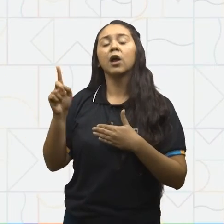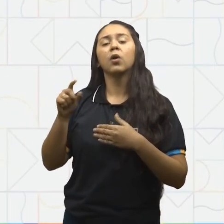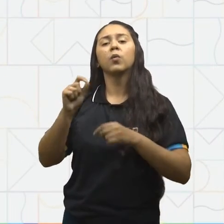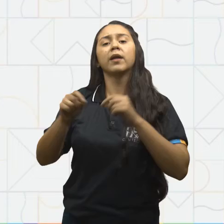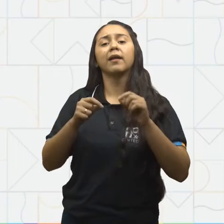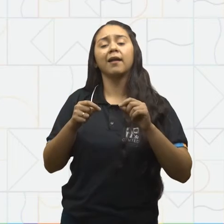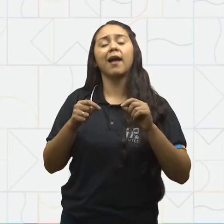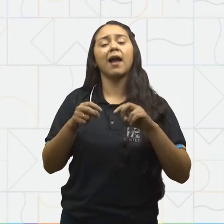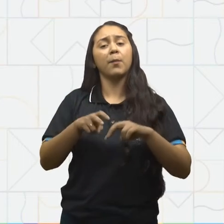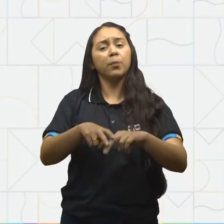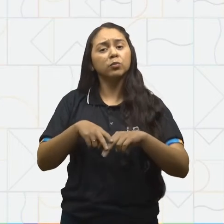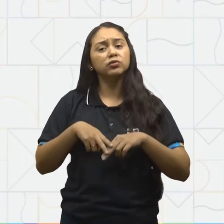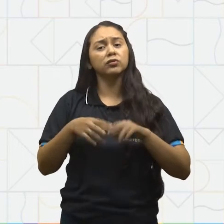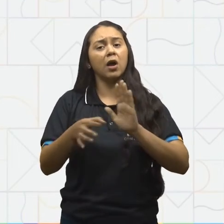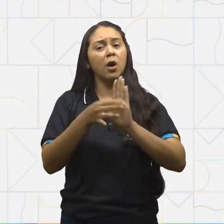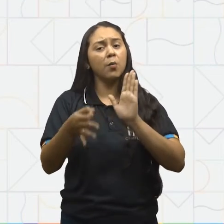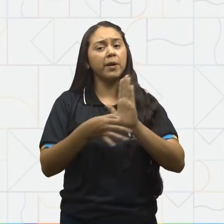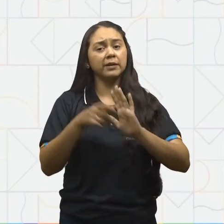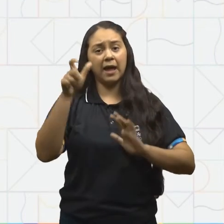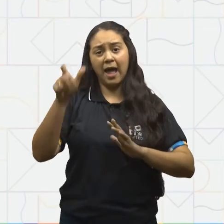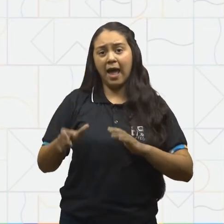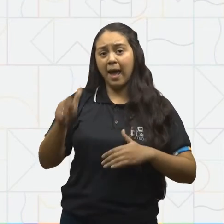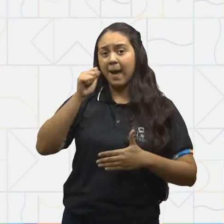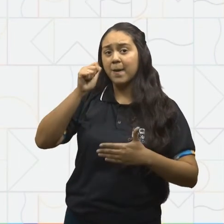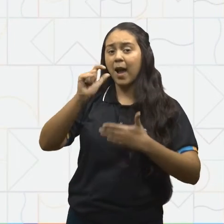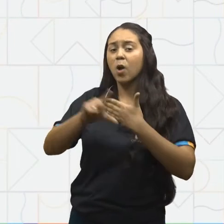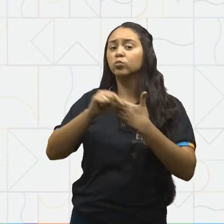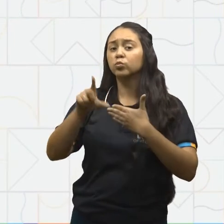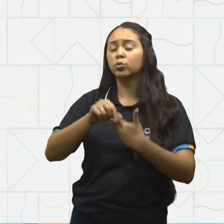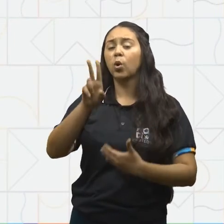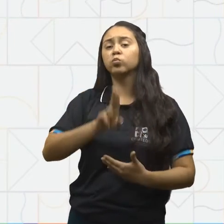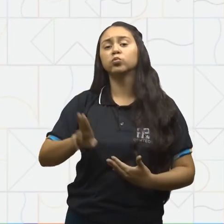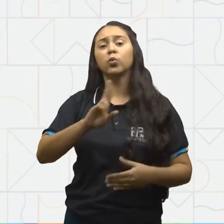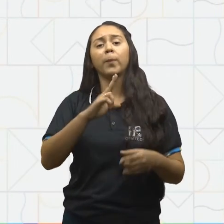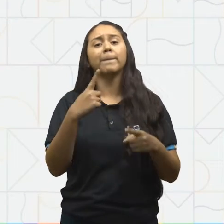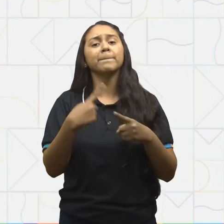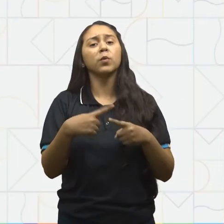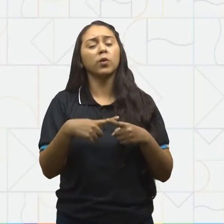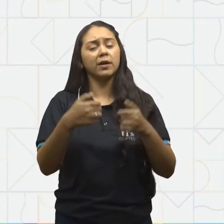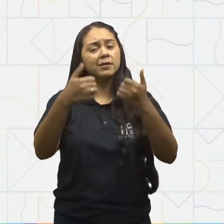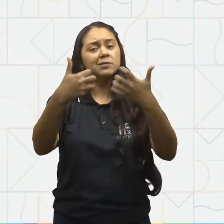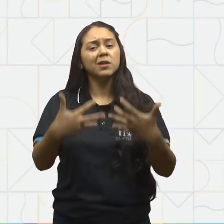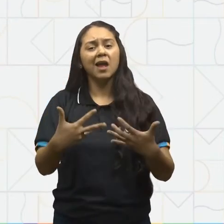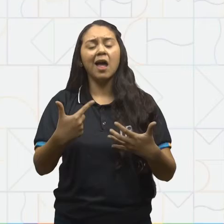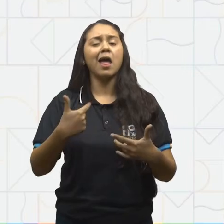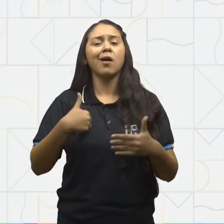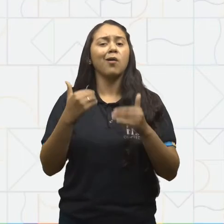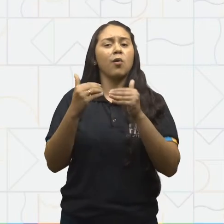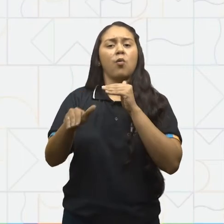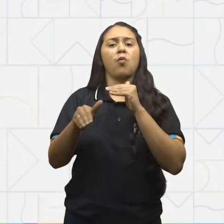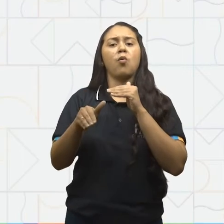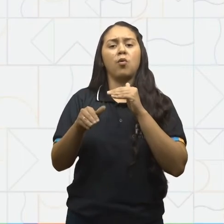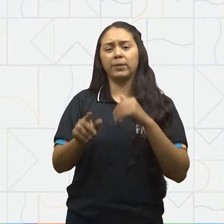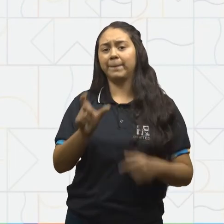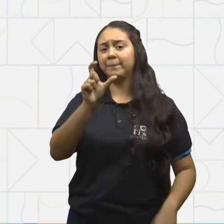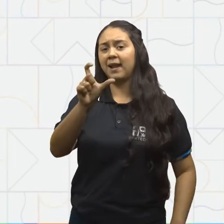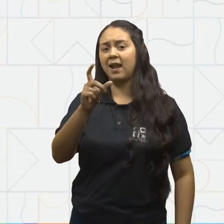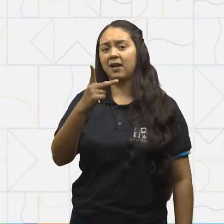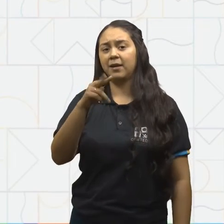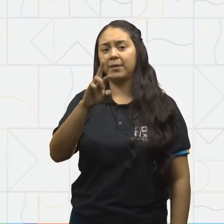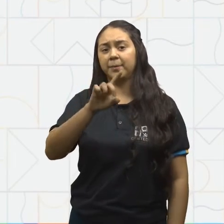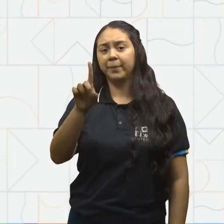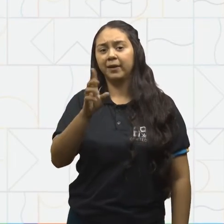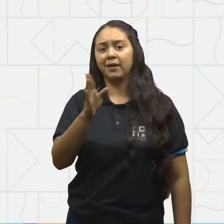ou os argumentos que a autora usou para explicar o porquê de ela não concordar com o